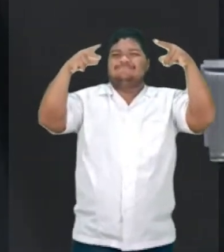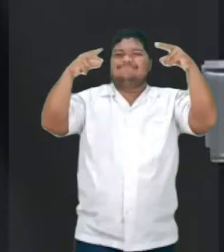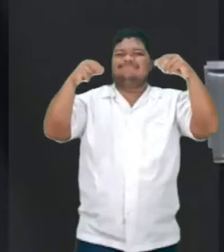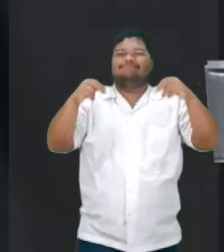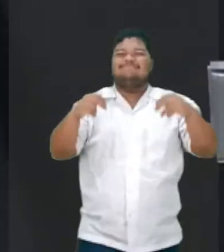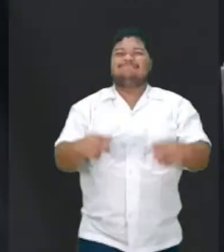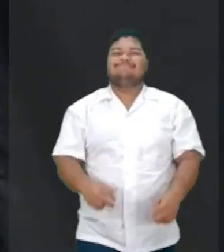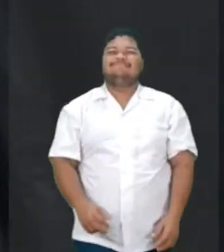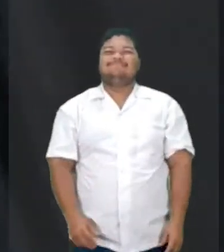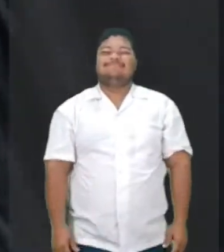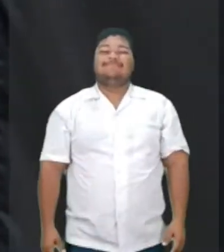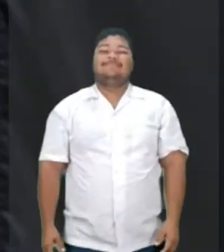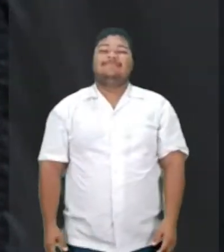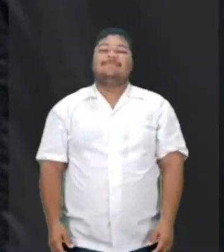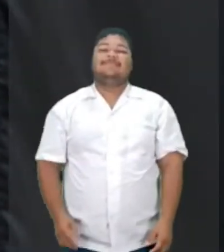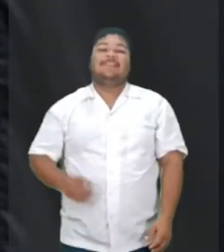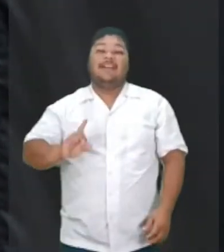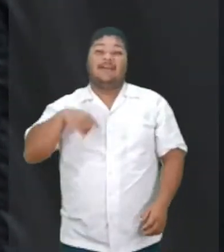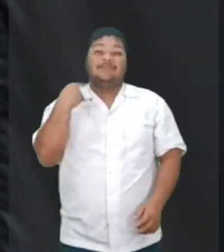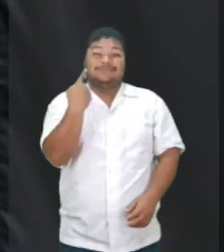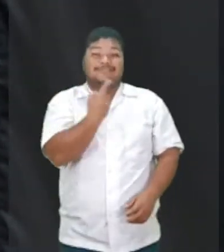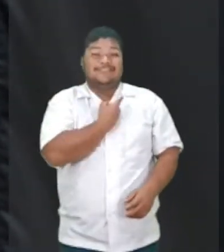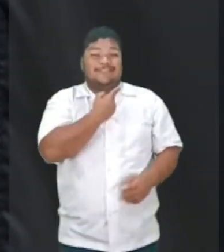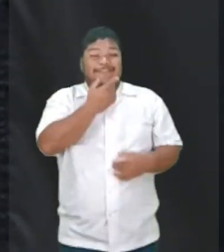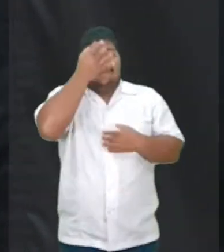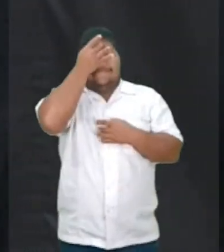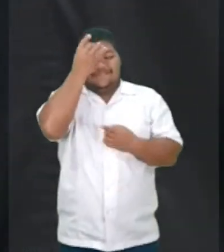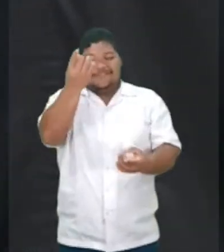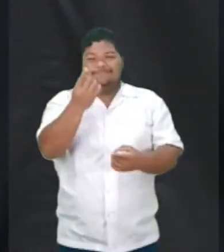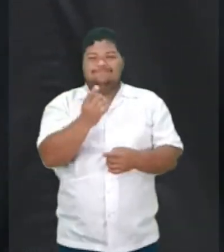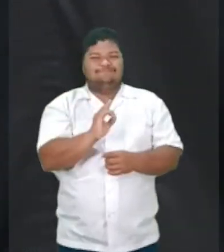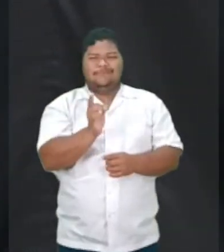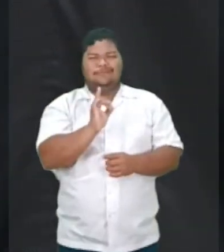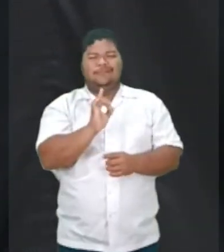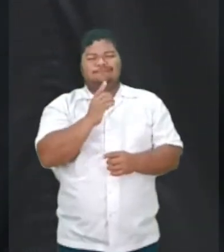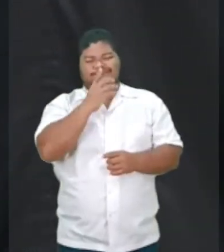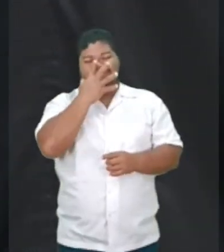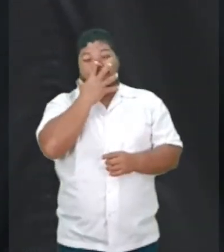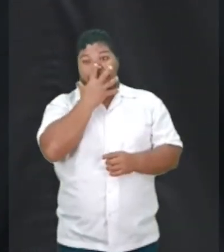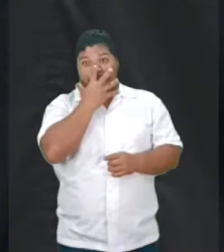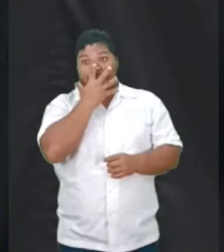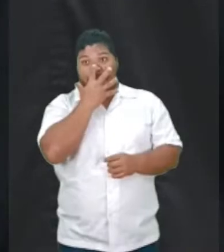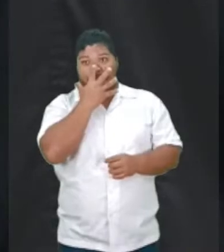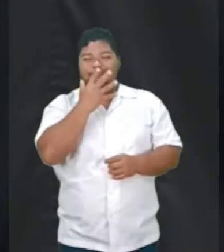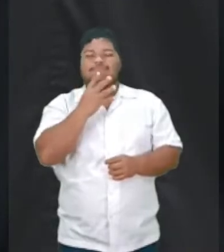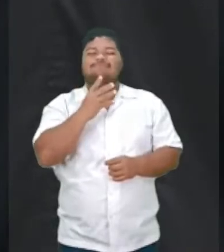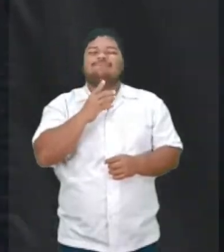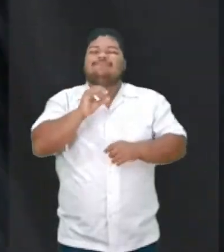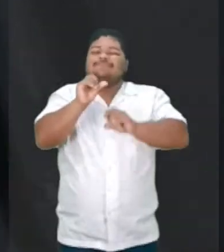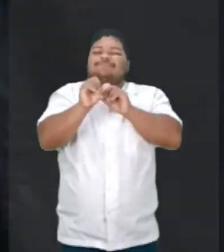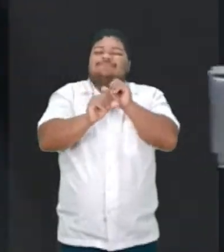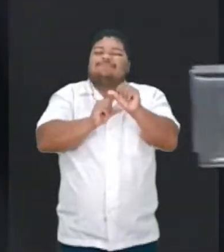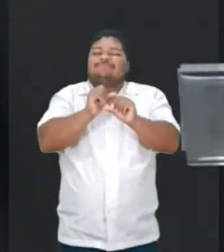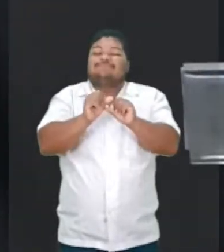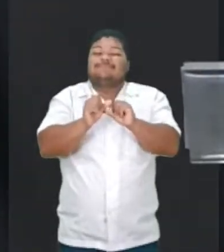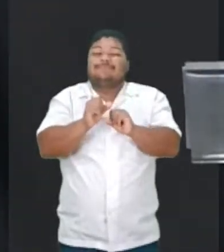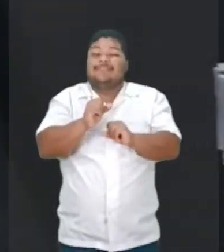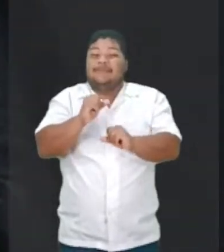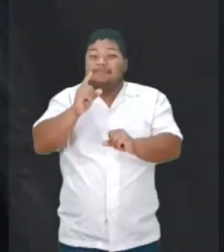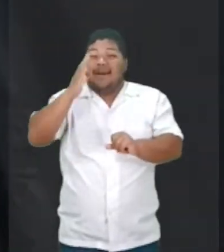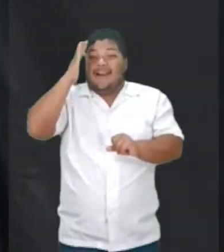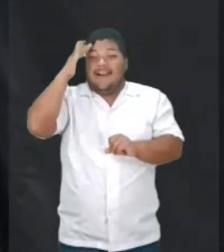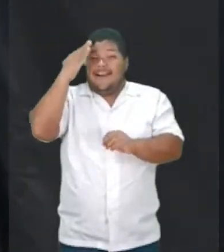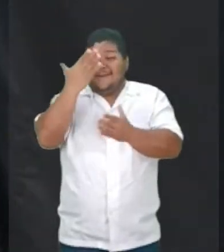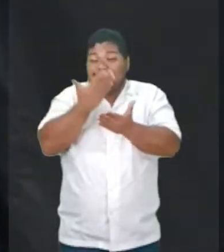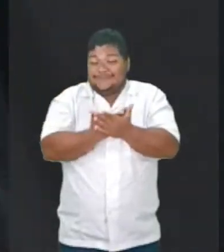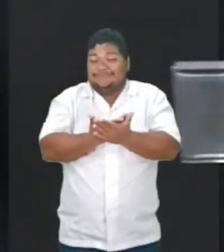A nossa fé, meu irmão, não é uma fé absurda, é o contrário. É mais difícil crer que não há